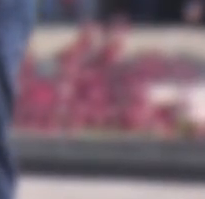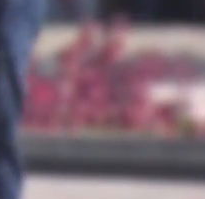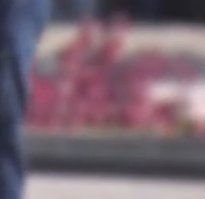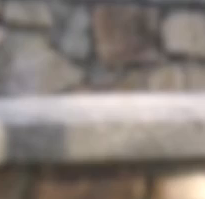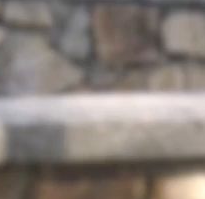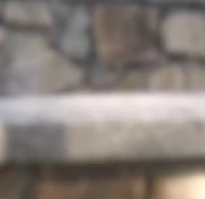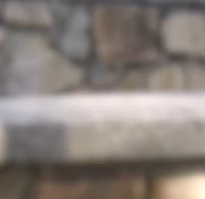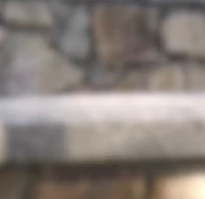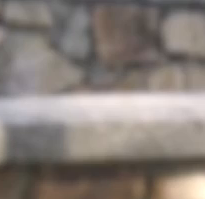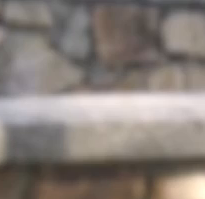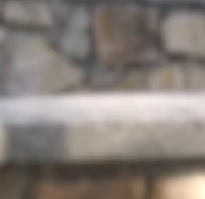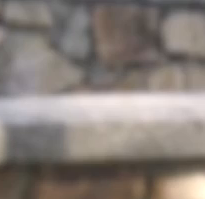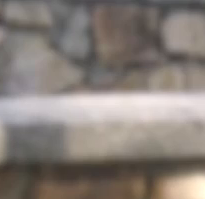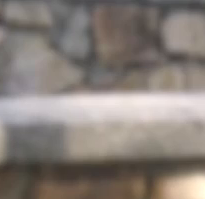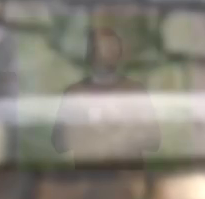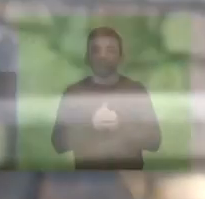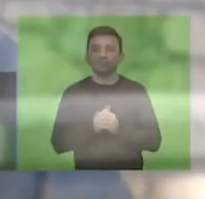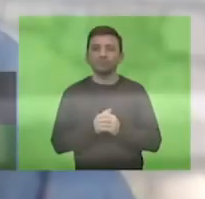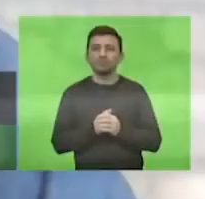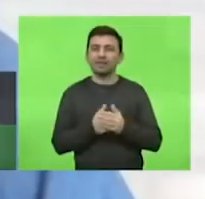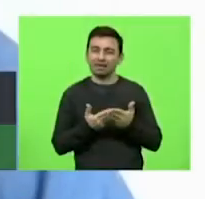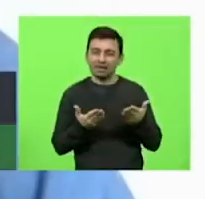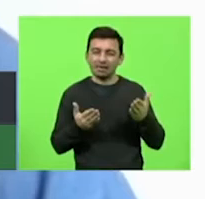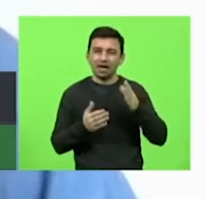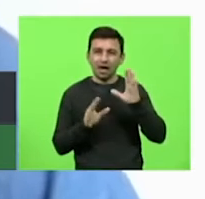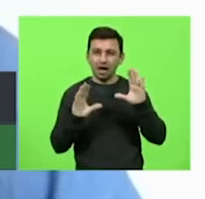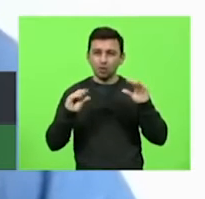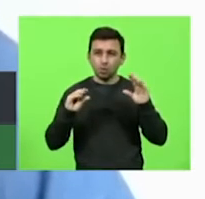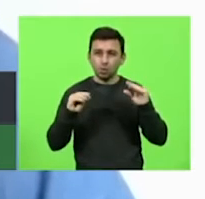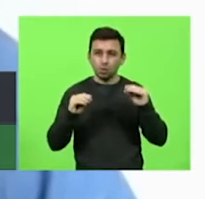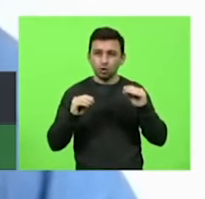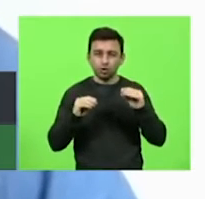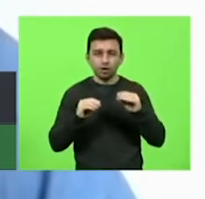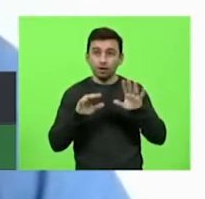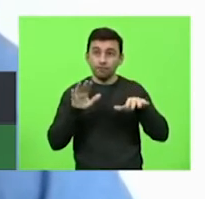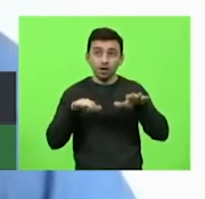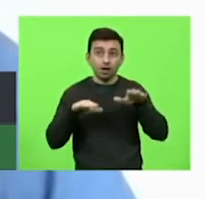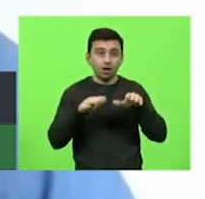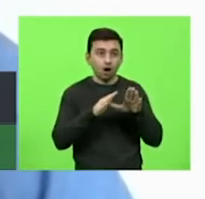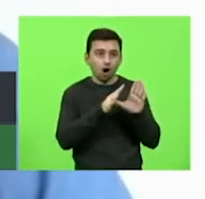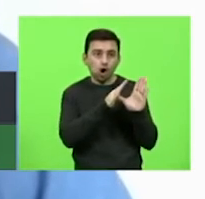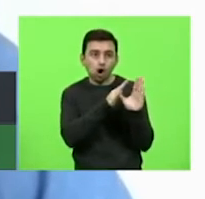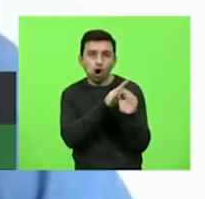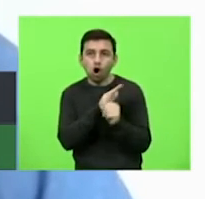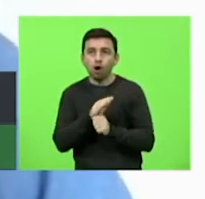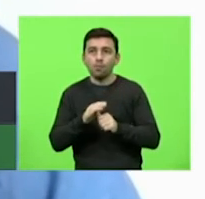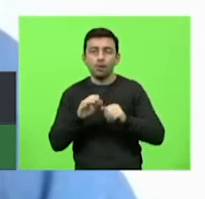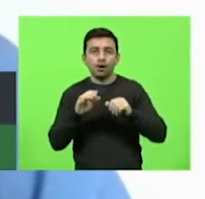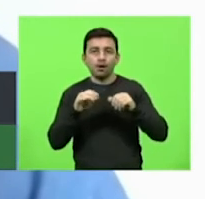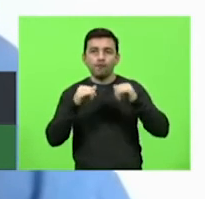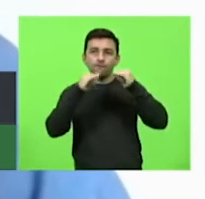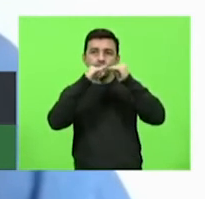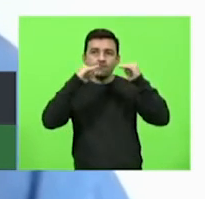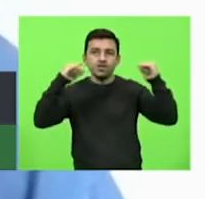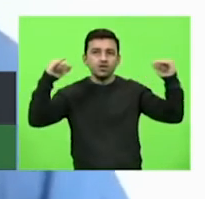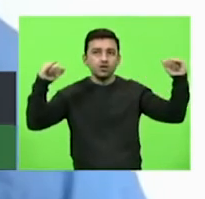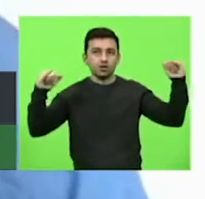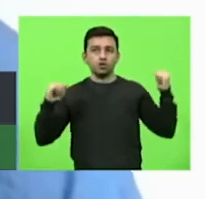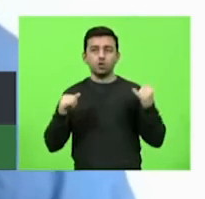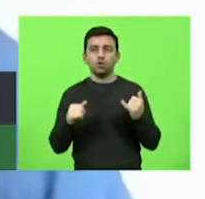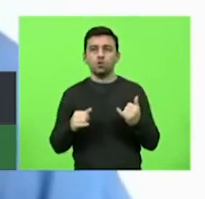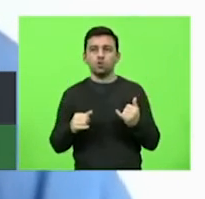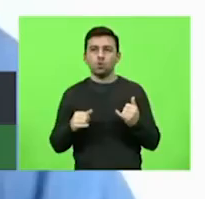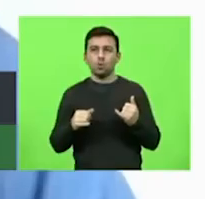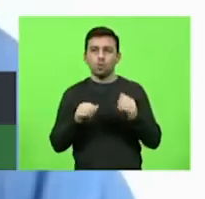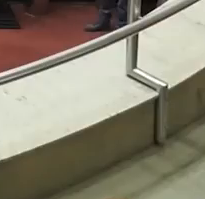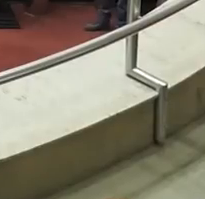estado a desenvolverem políticas públicas para este grupo. De acordo com o deputado Maurício Scudolark, autor do PL, há muita gente de bem que se